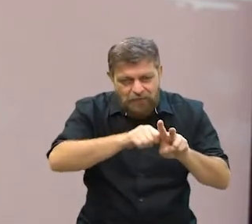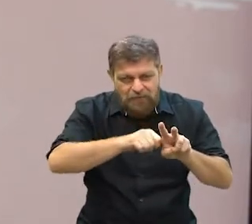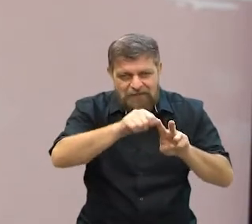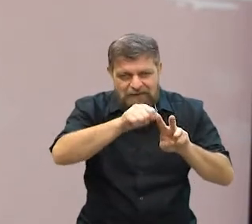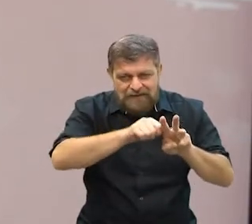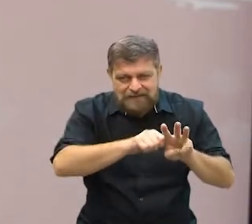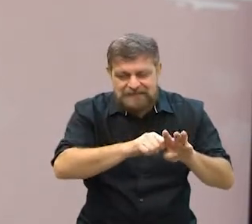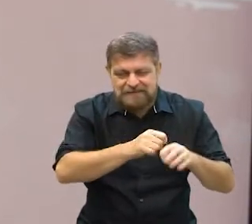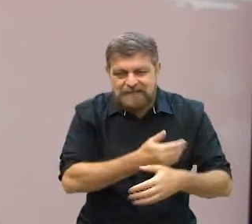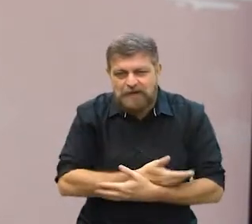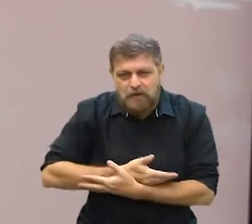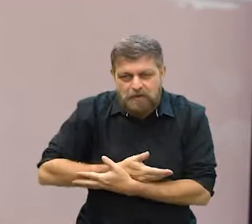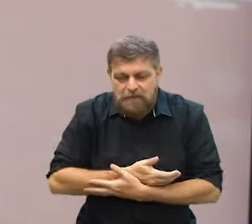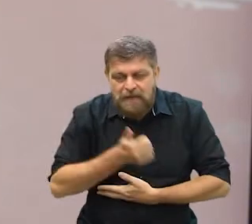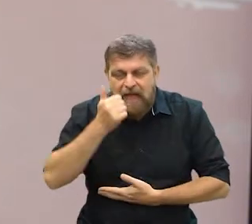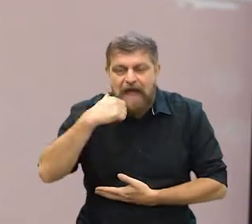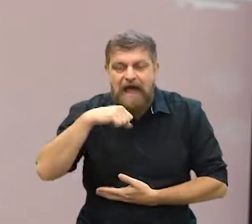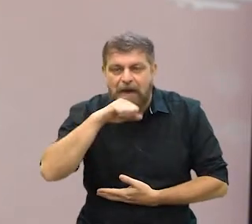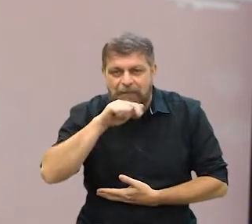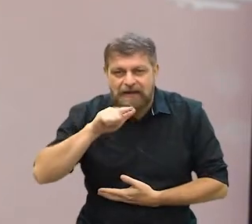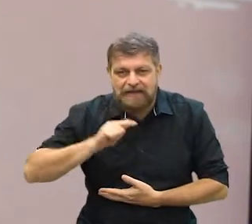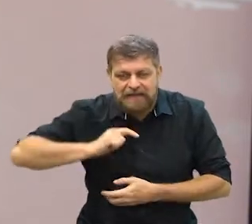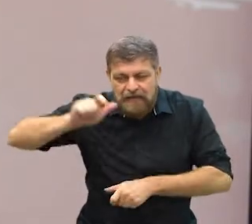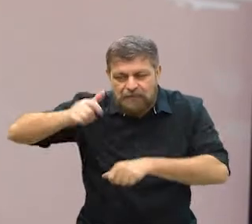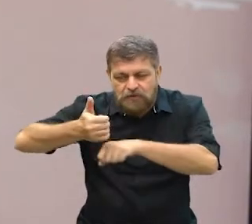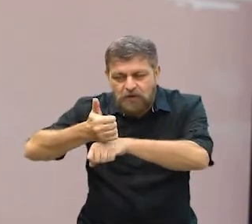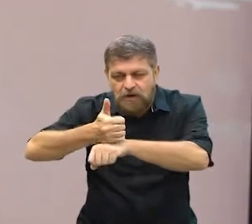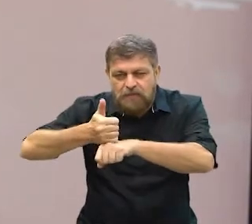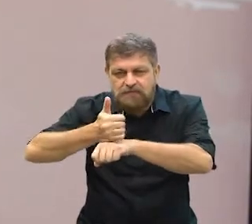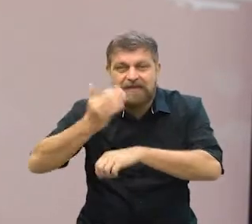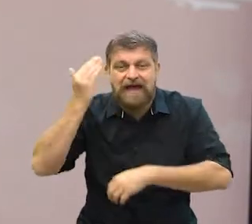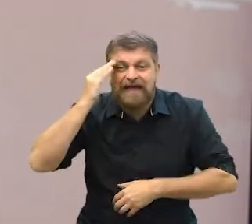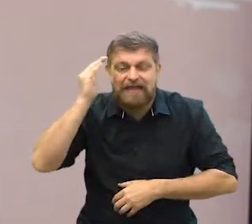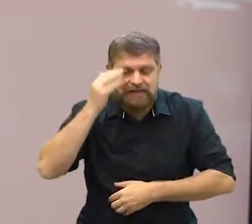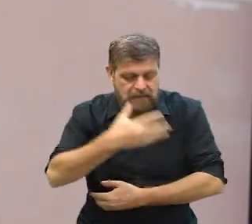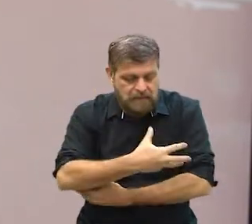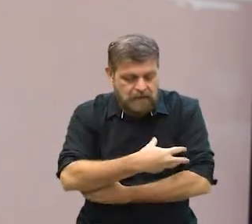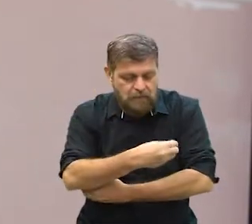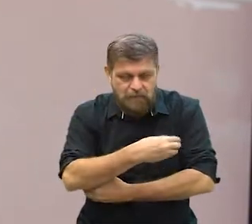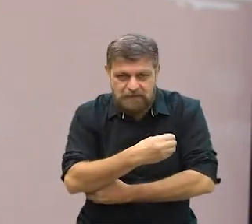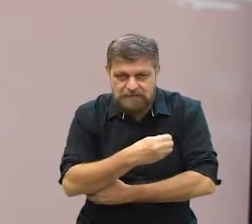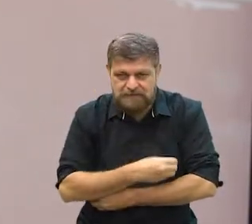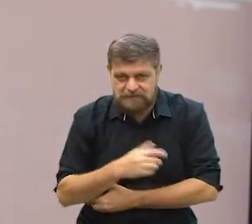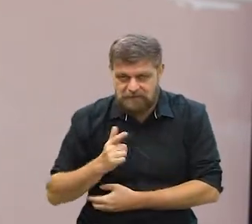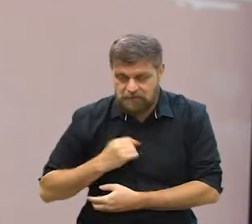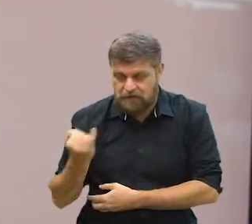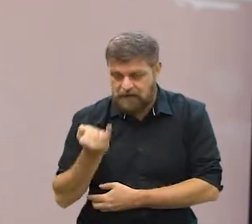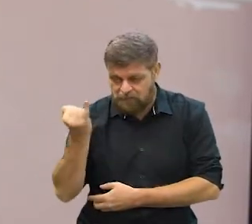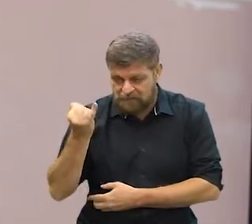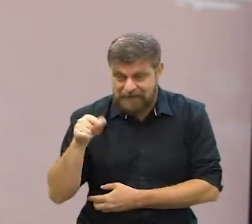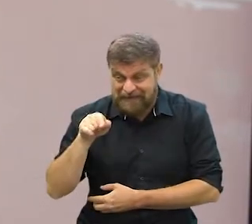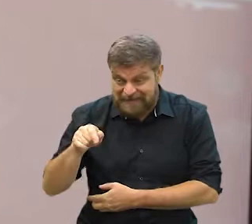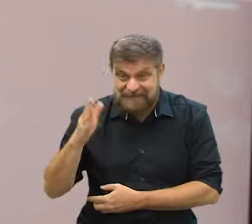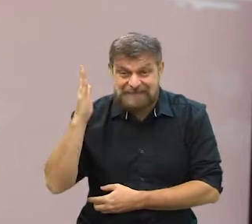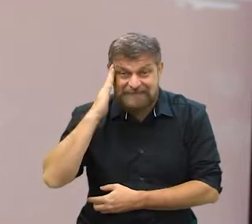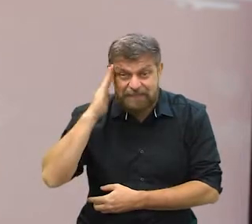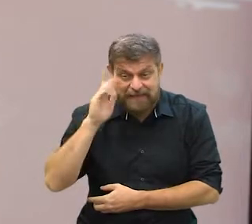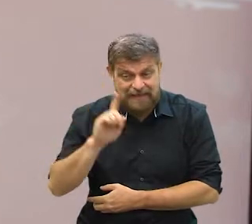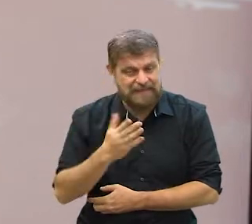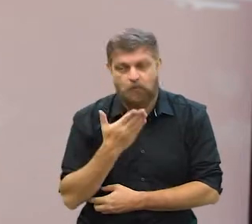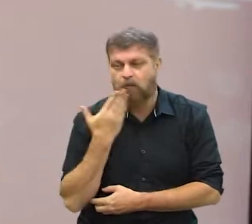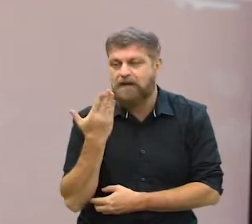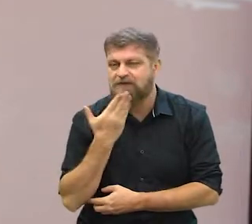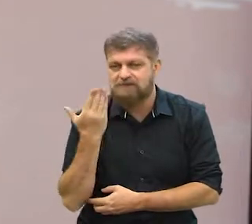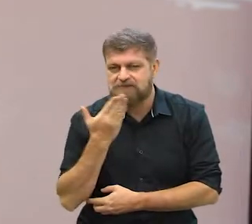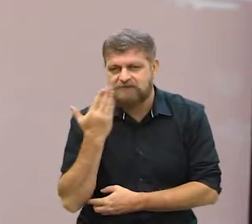É importante nesse momento, nesses primeiros meses da mãe, ela ter uma rede de apoio que entenda a